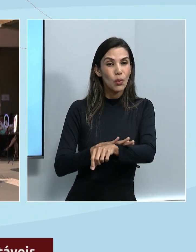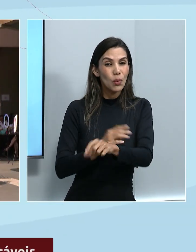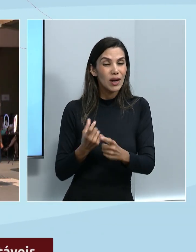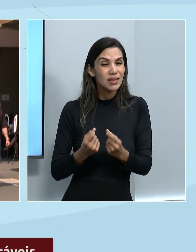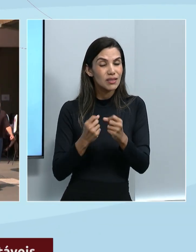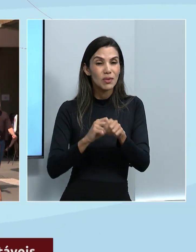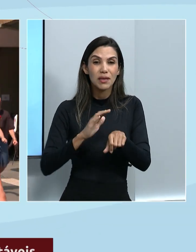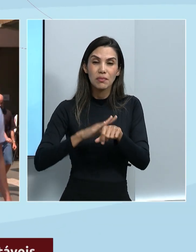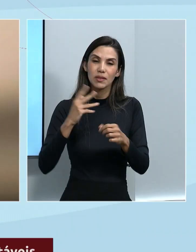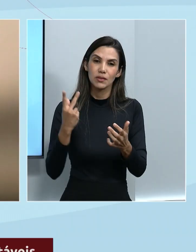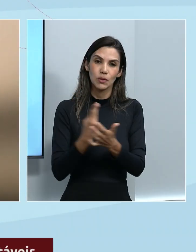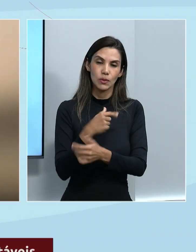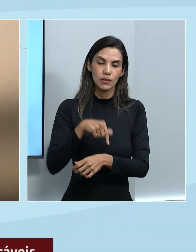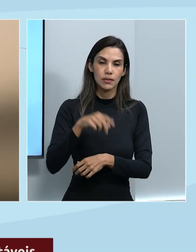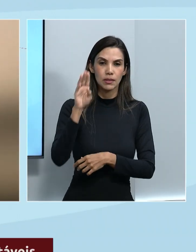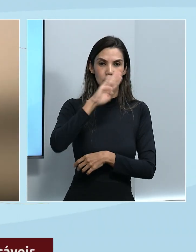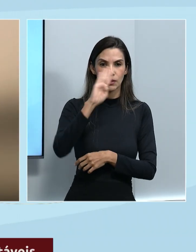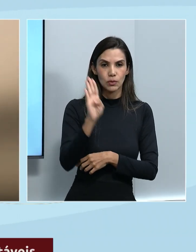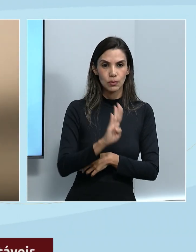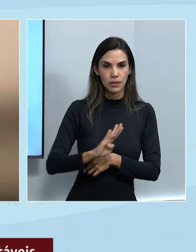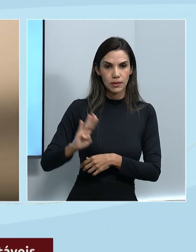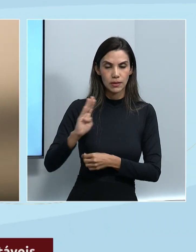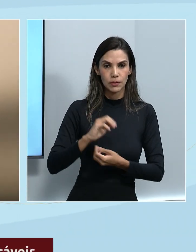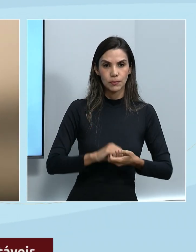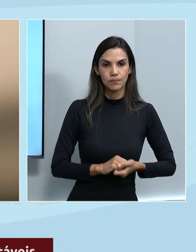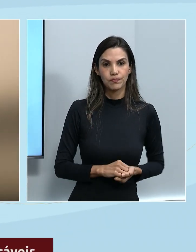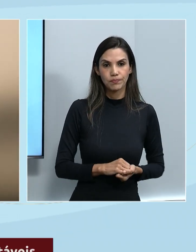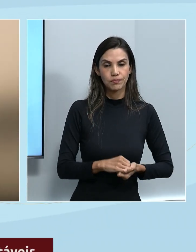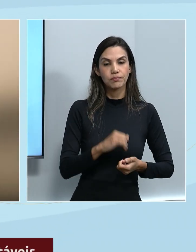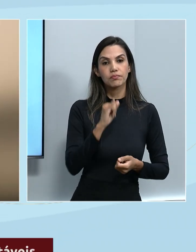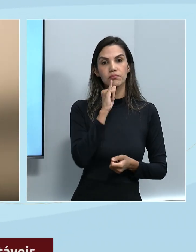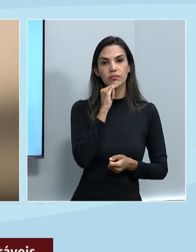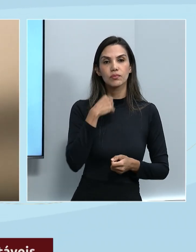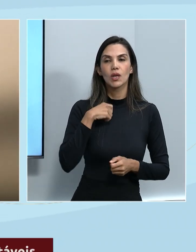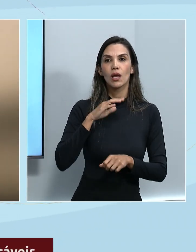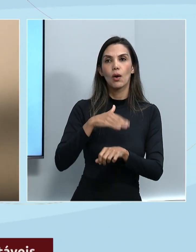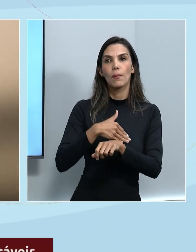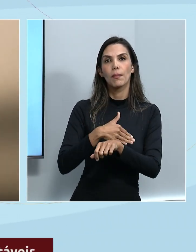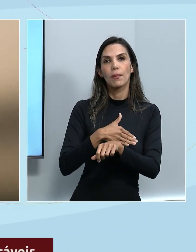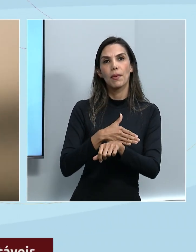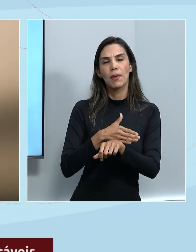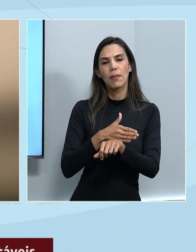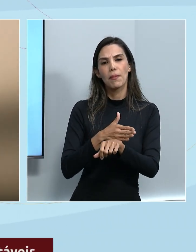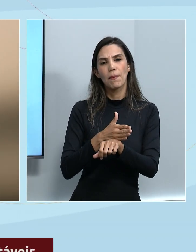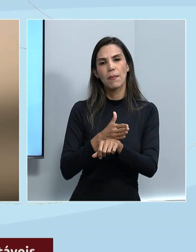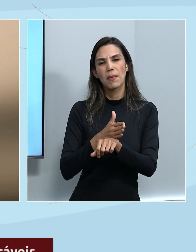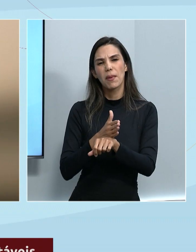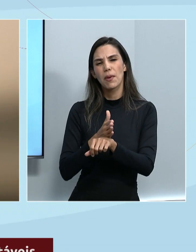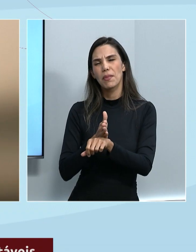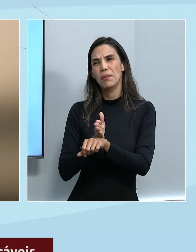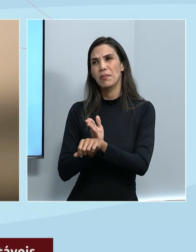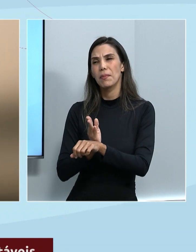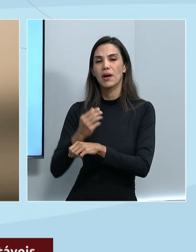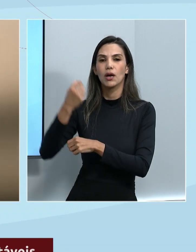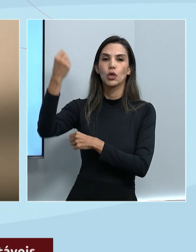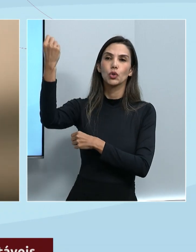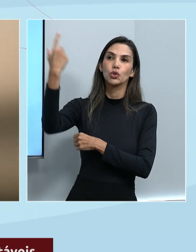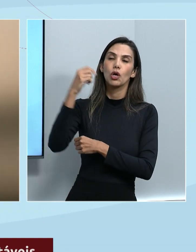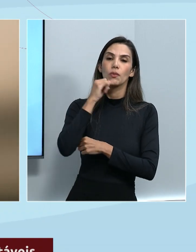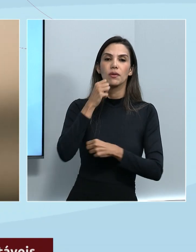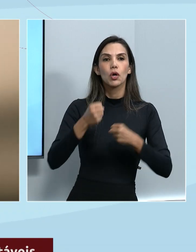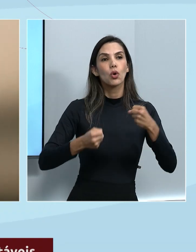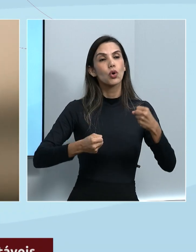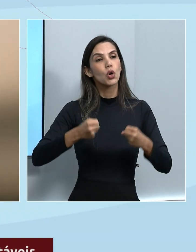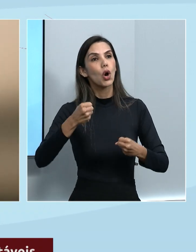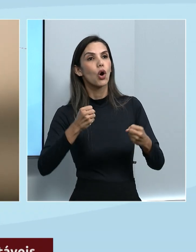mais comum no país. A gente fala sobre exposições prolongadas, especialmente aquelas agudas, que a pessoa nunca vai na praia, e aquele